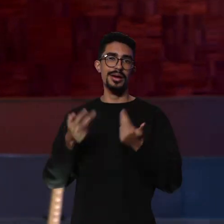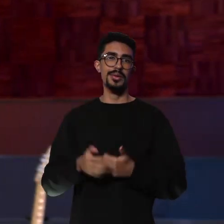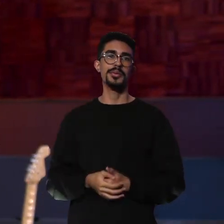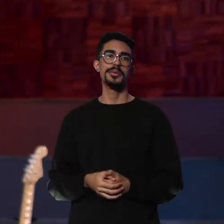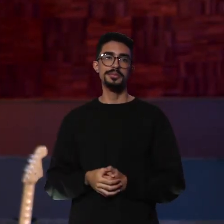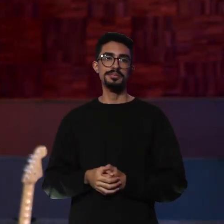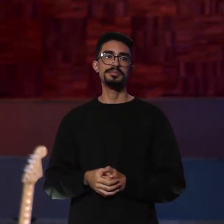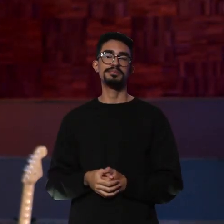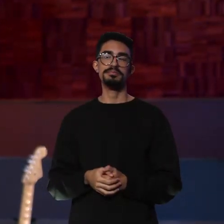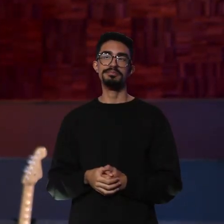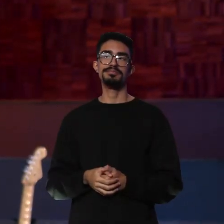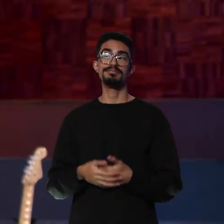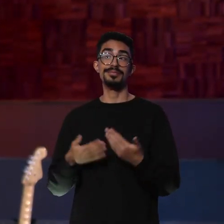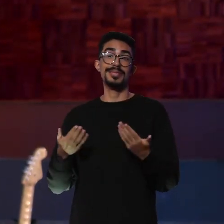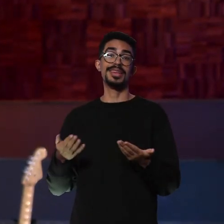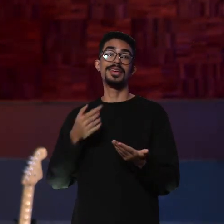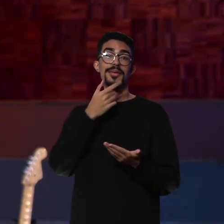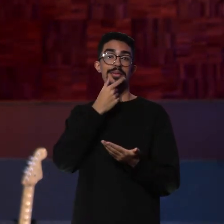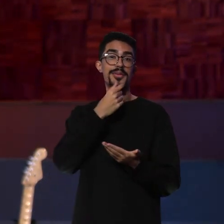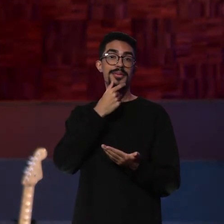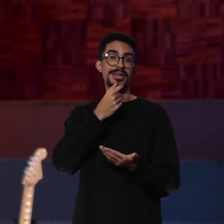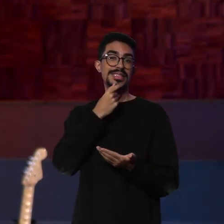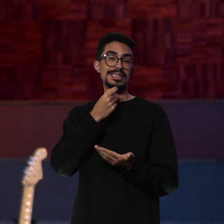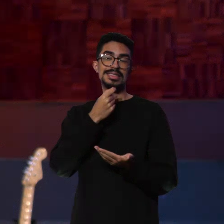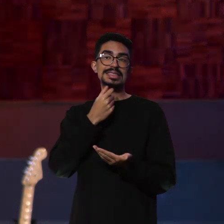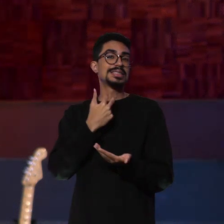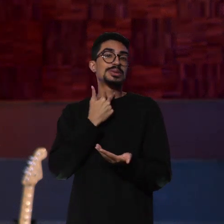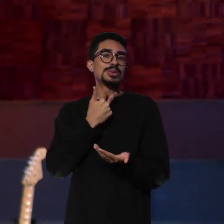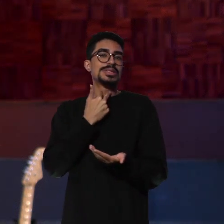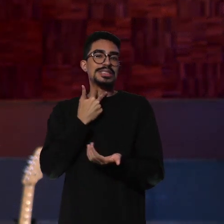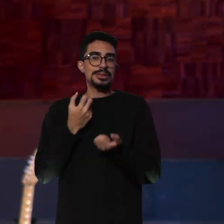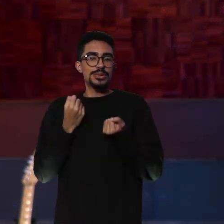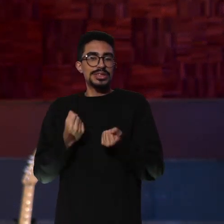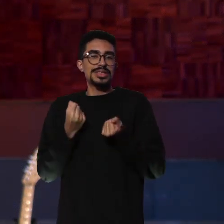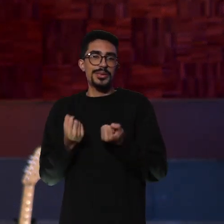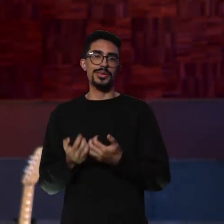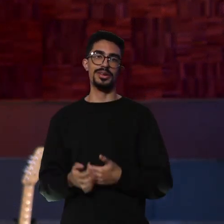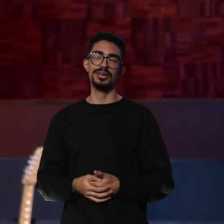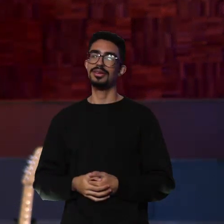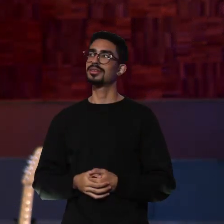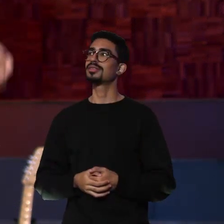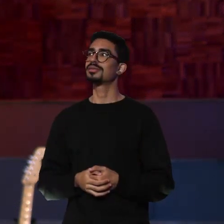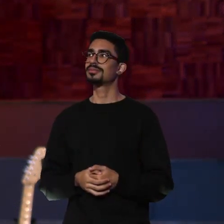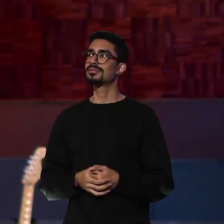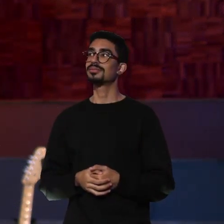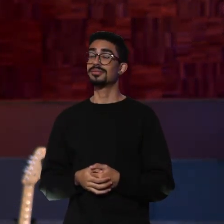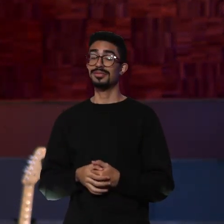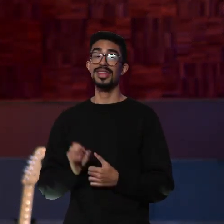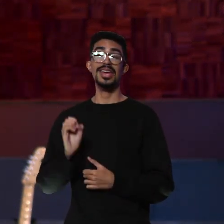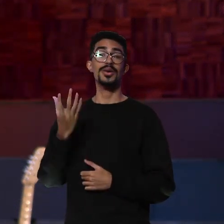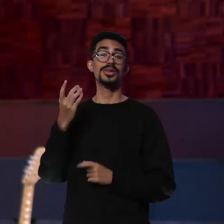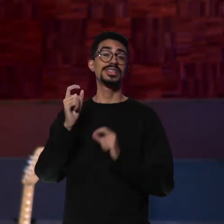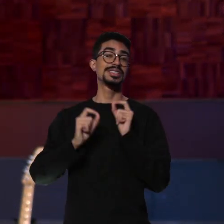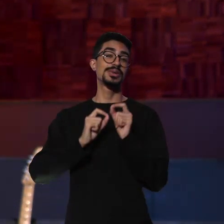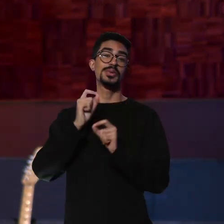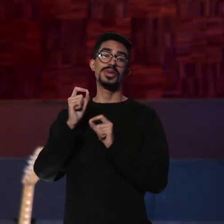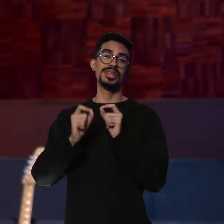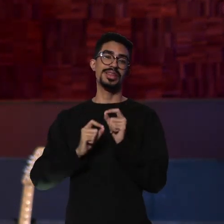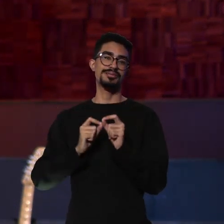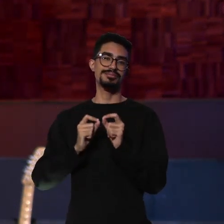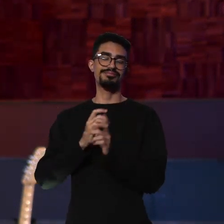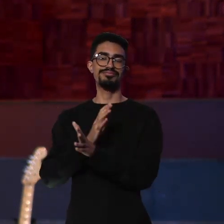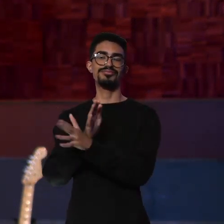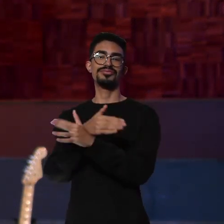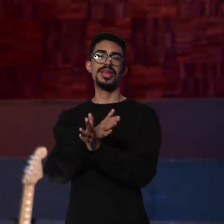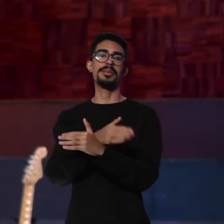Mas não se aguentou. Quem nunca não fez como José? E acabou pagando o preço de muitas outras formas. Claro que seus irmãos